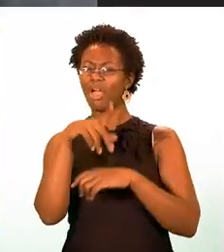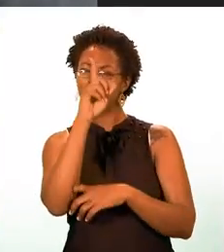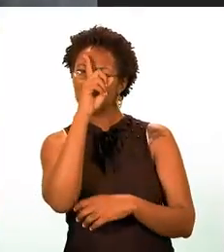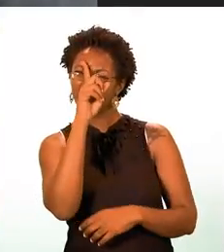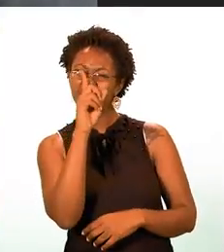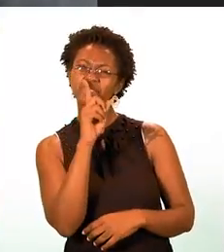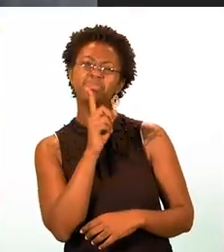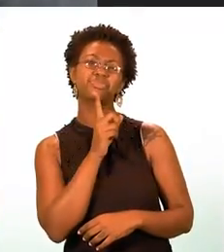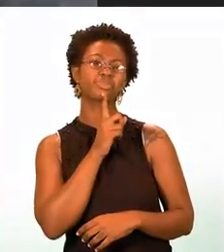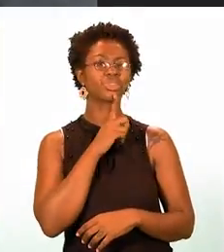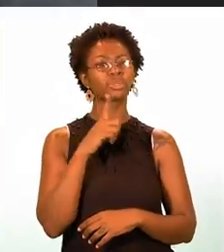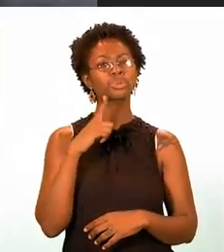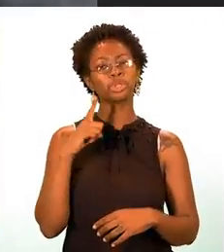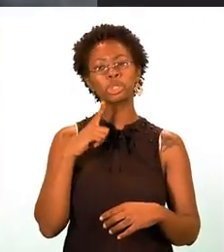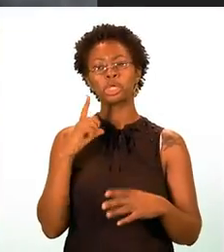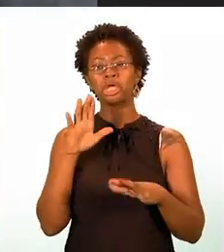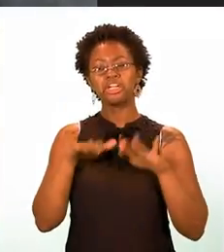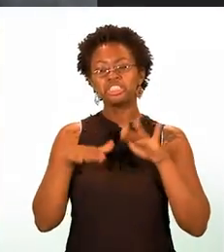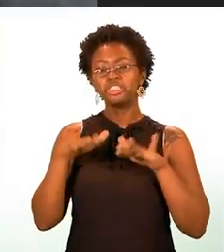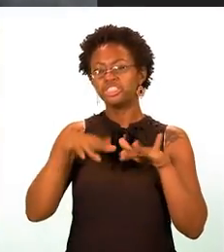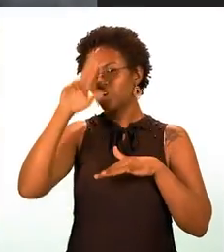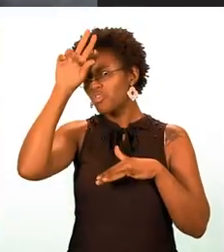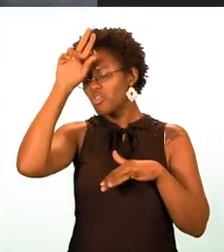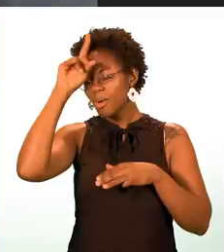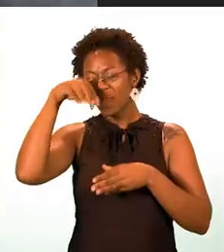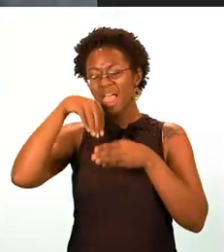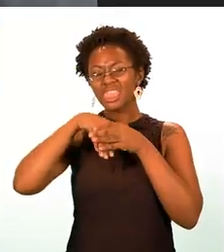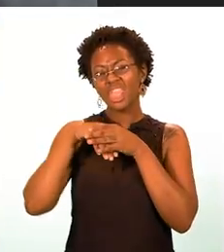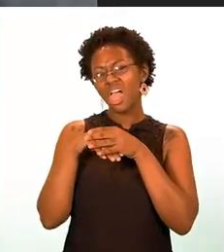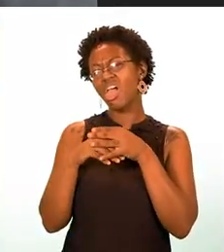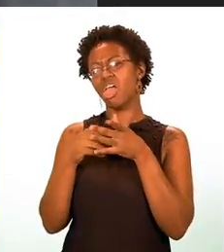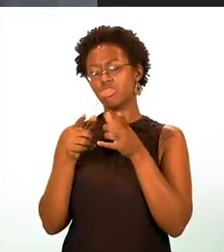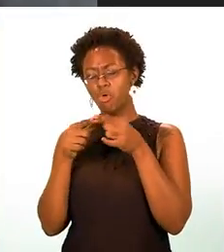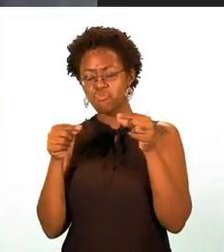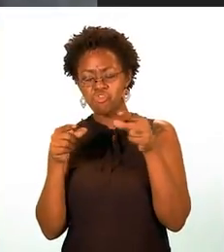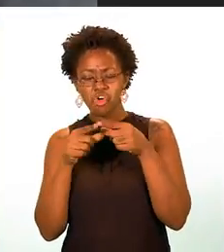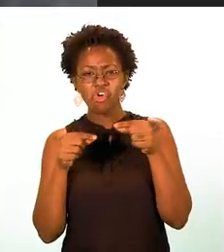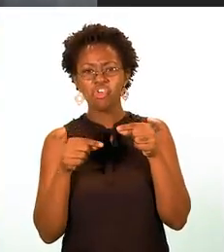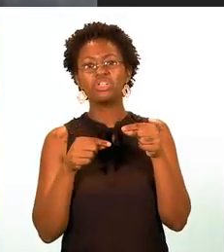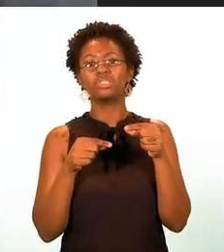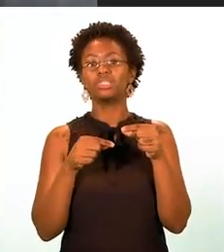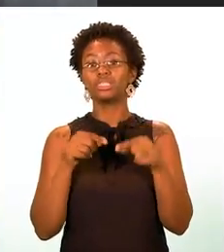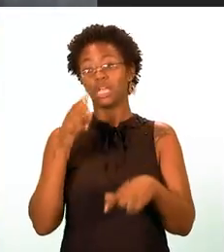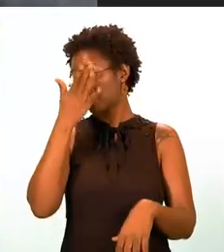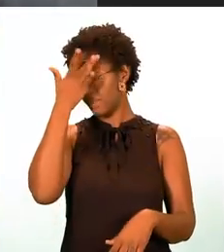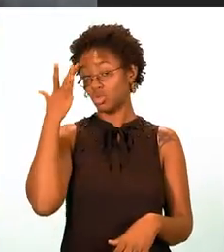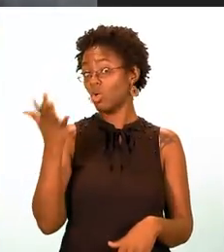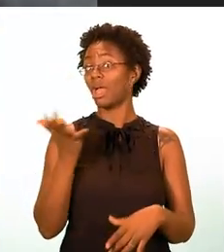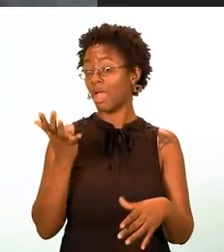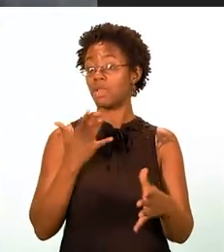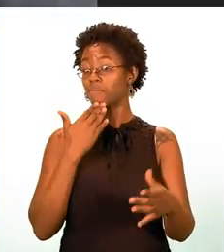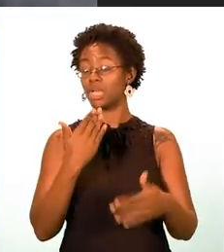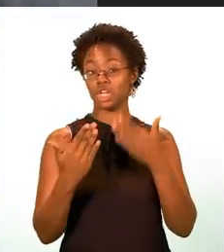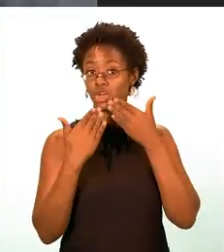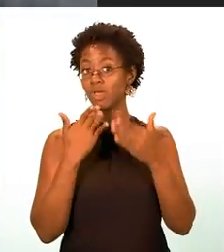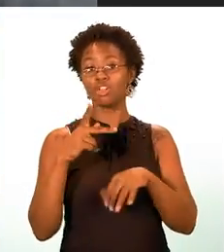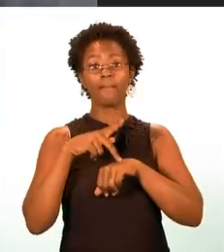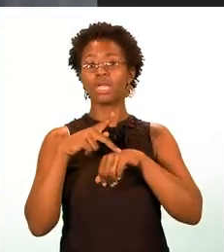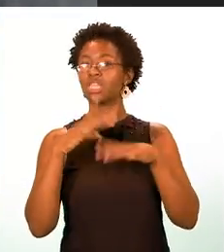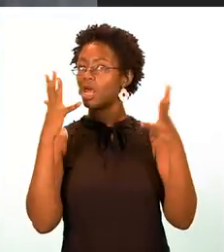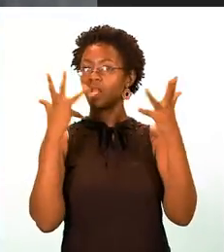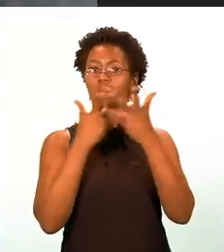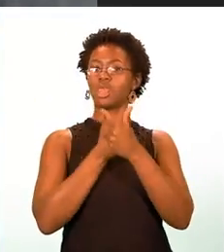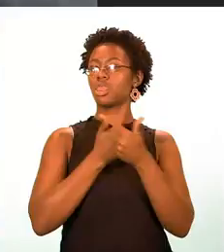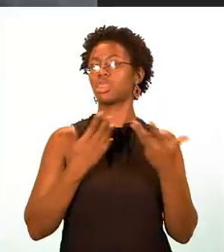pedra amarelinha que tem alguns insetos, algumas folhas secas dentro, e ela é super requisitada. Então, e é uma